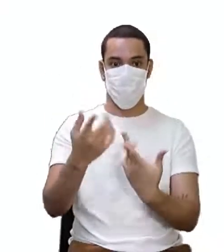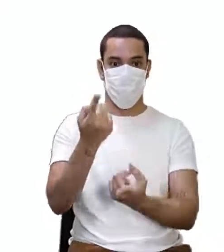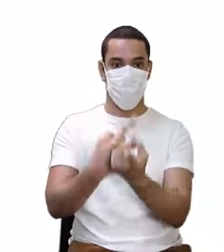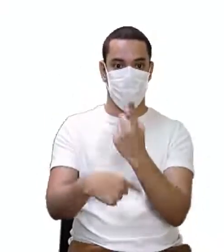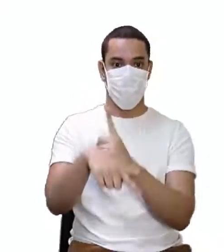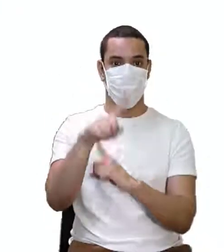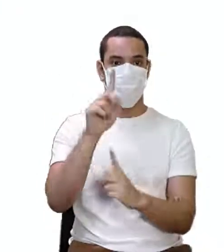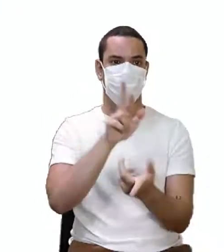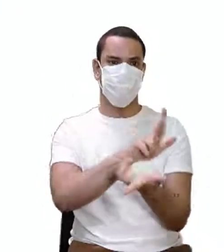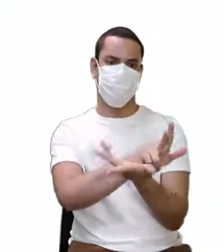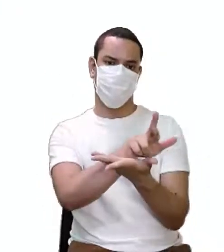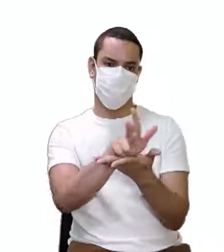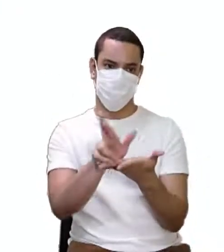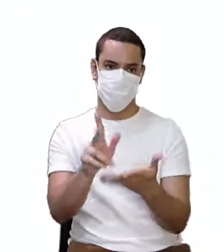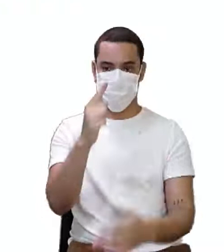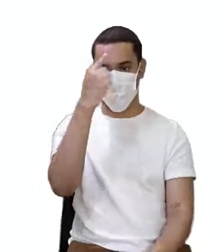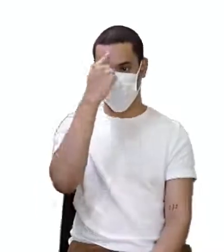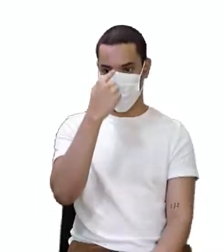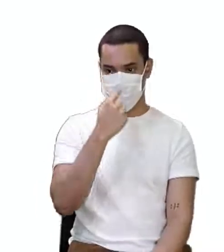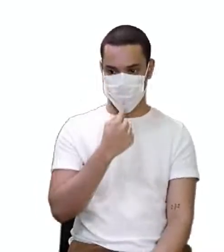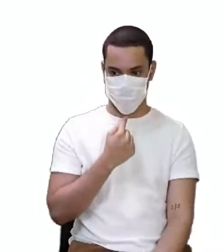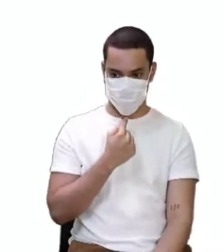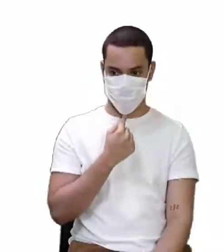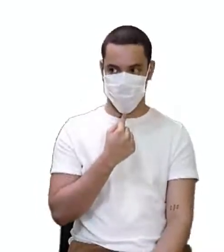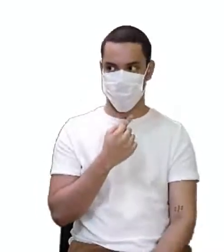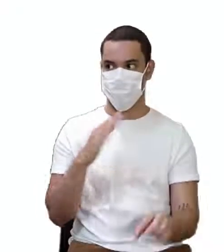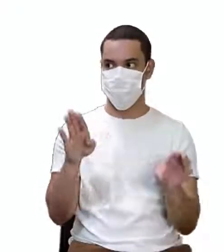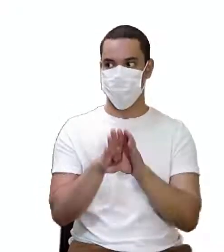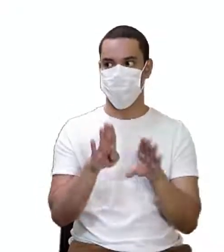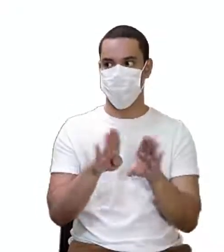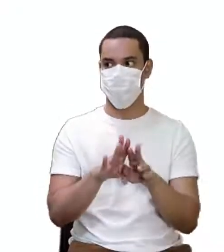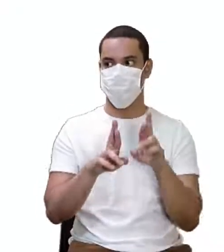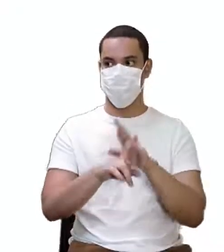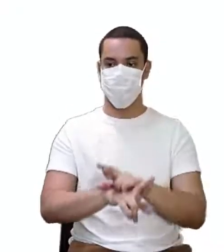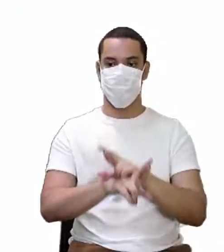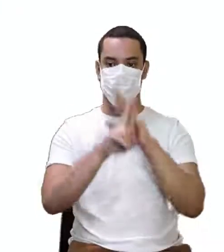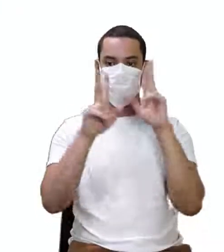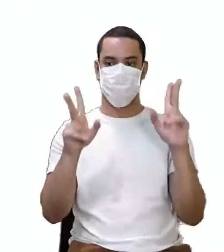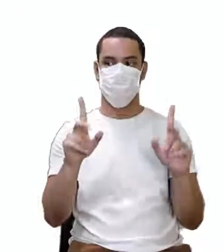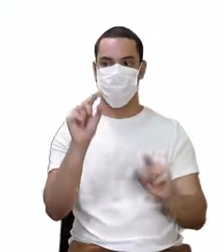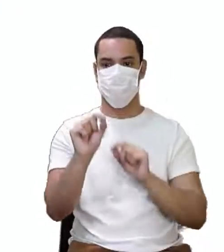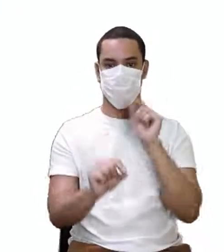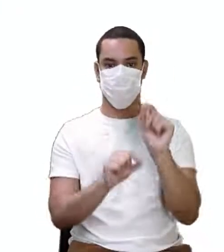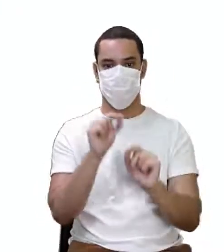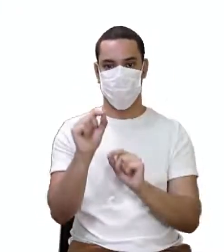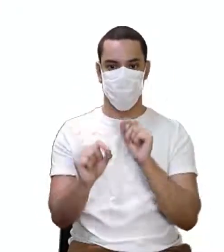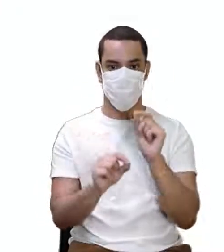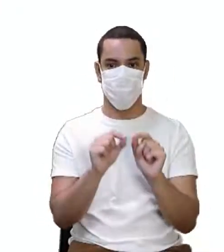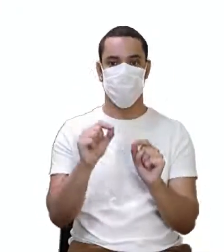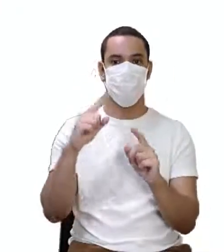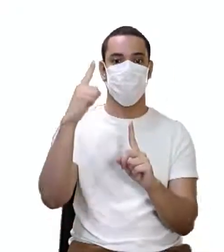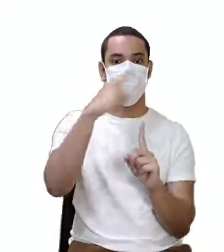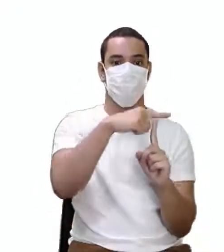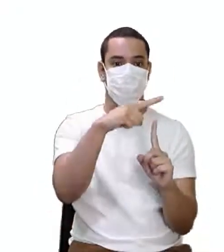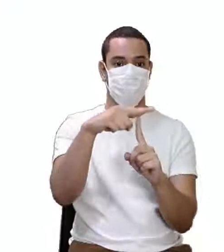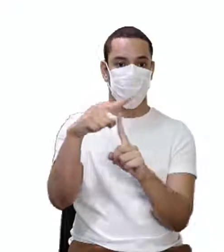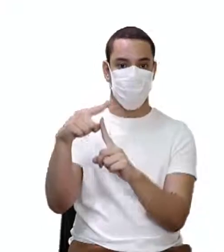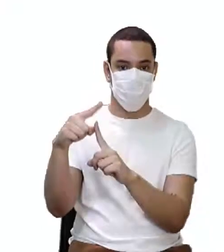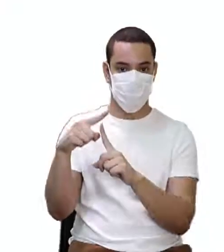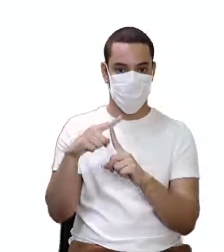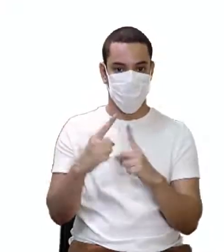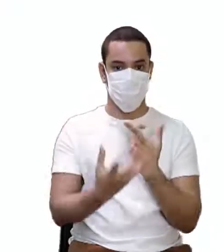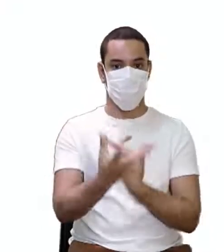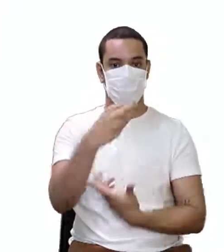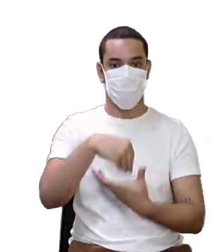de várias espécies, além de diferenciar os diferentes tipos de